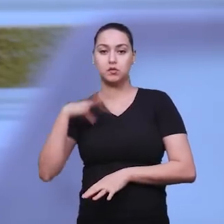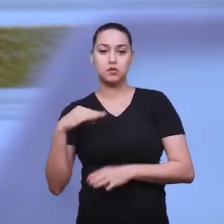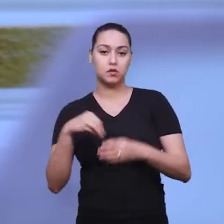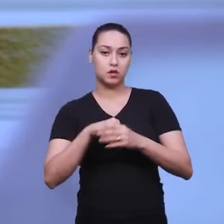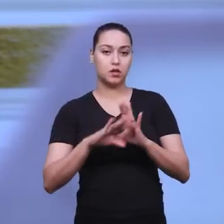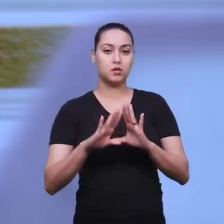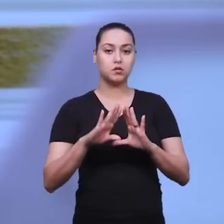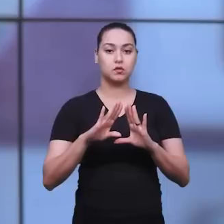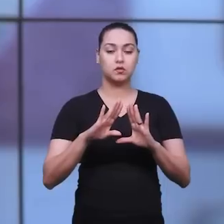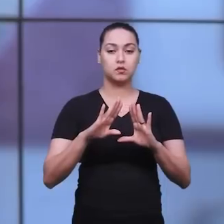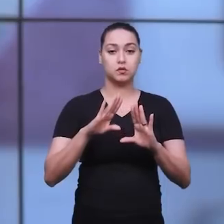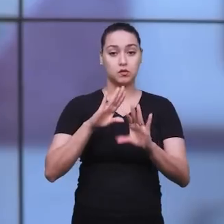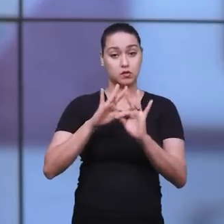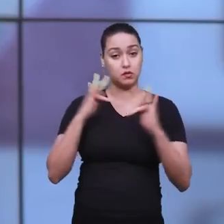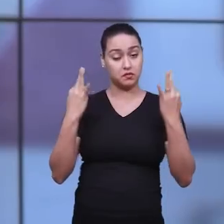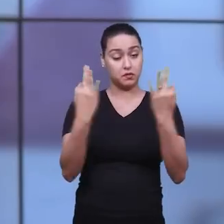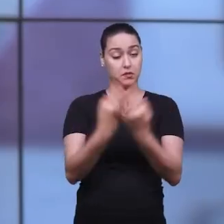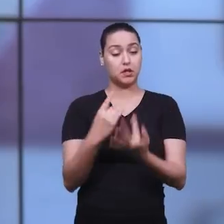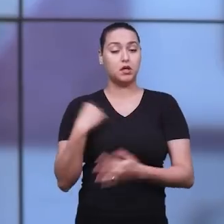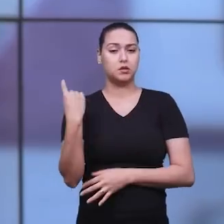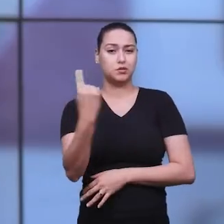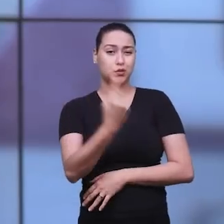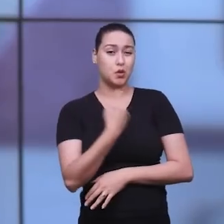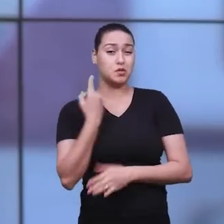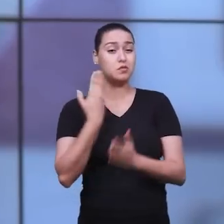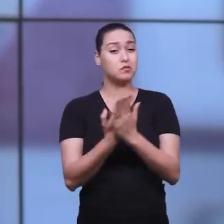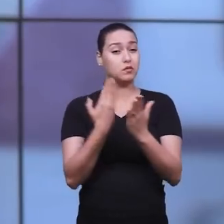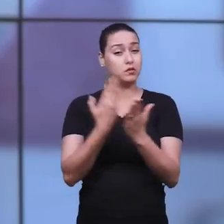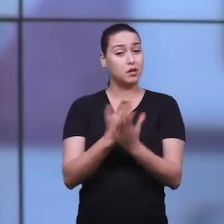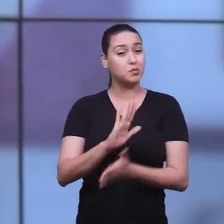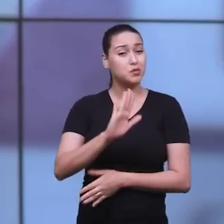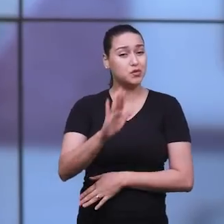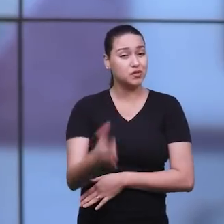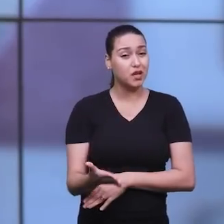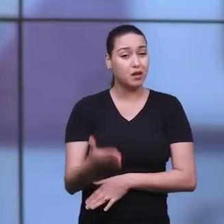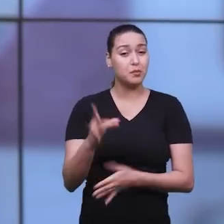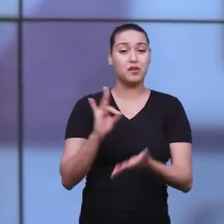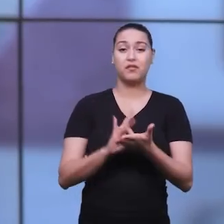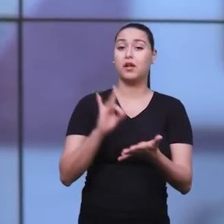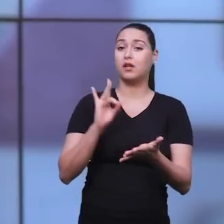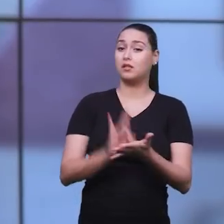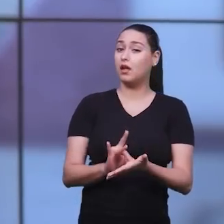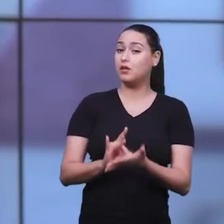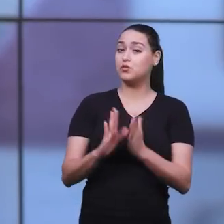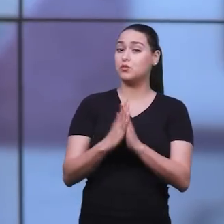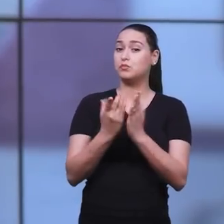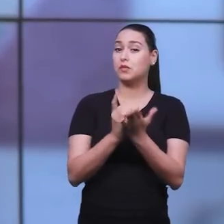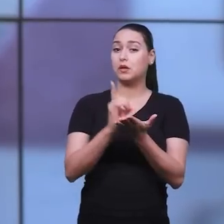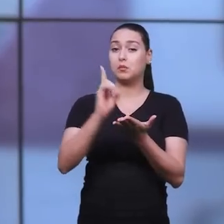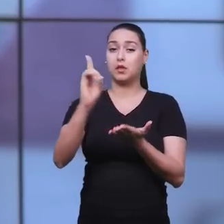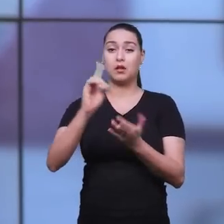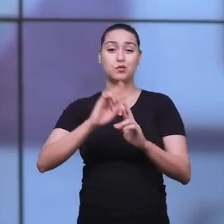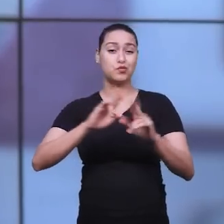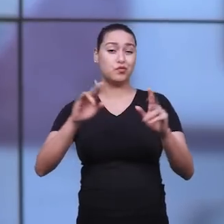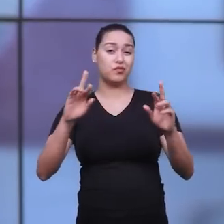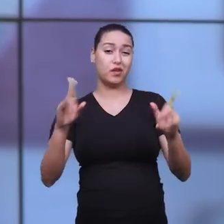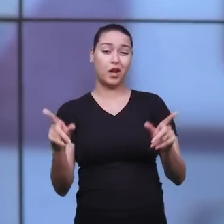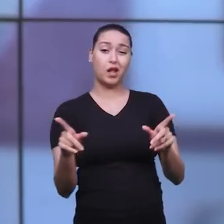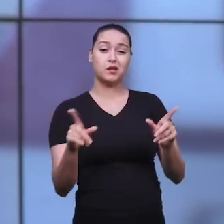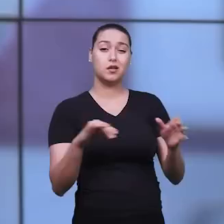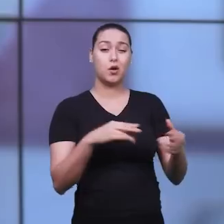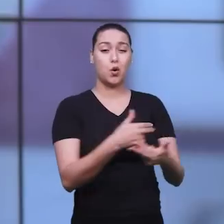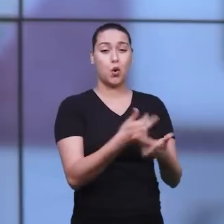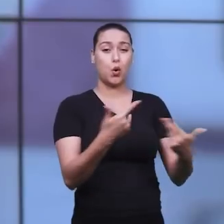família. Em outras aulas, nós estudamos que para cada verdade bíblica há